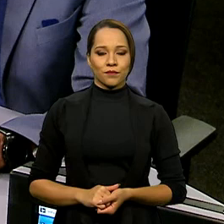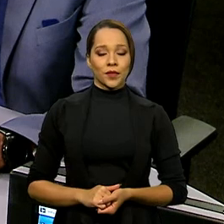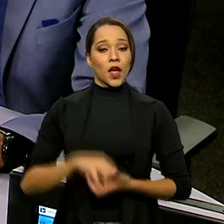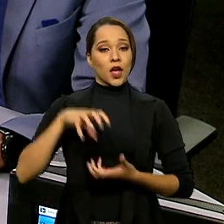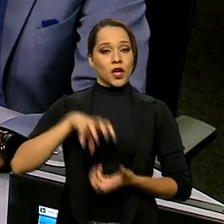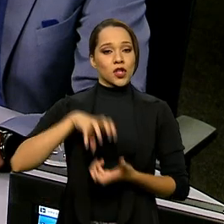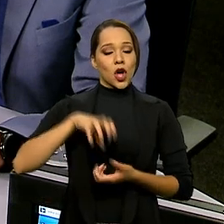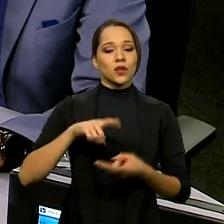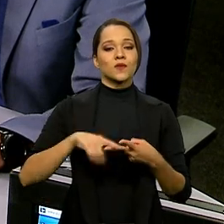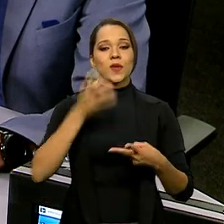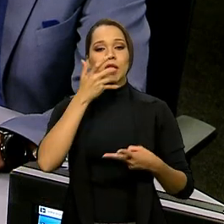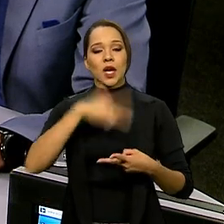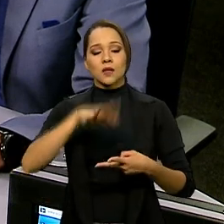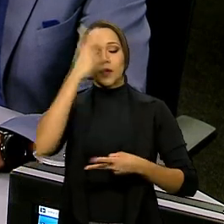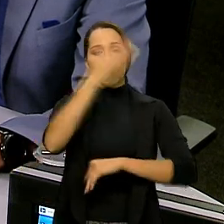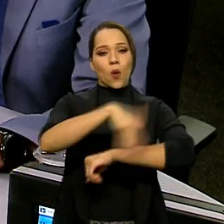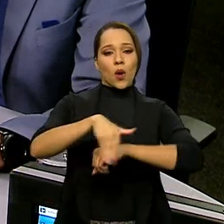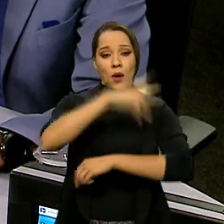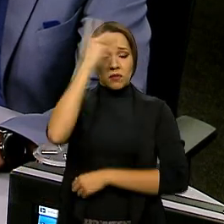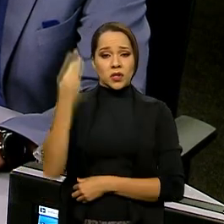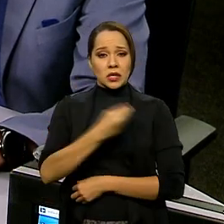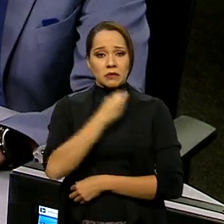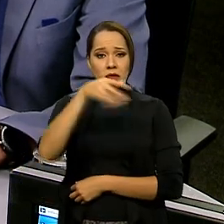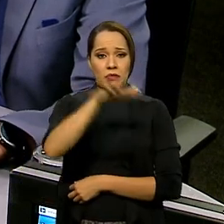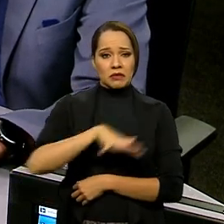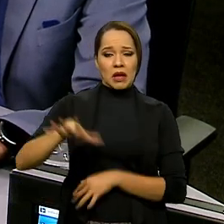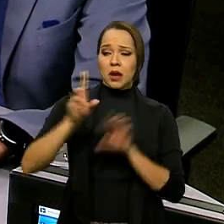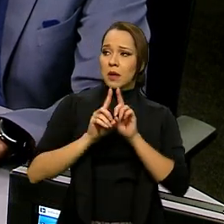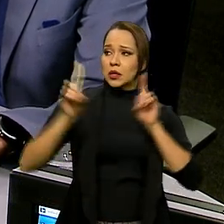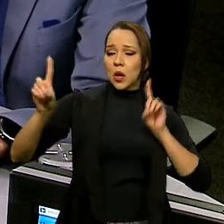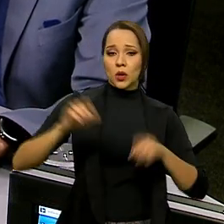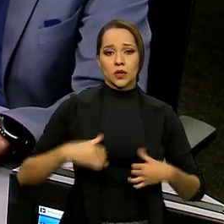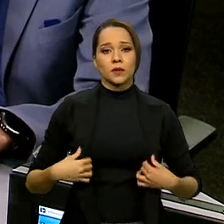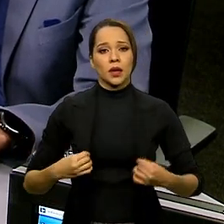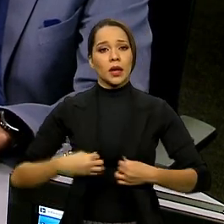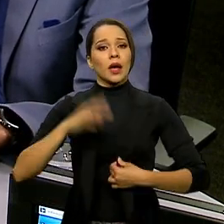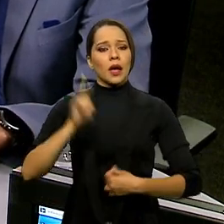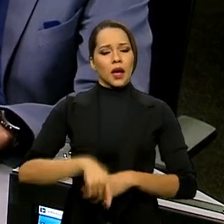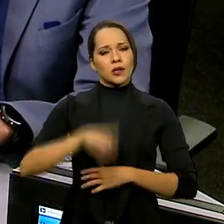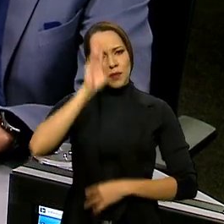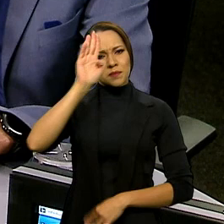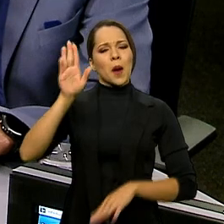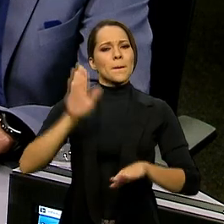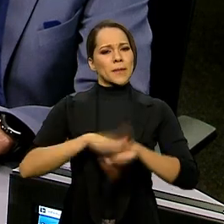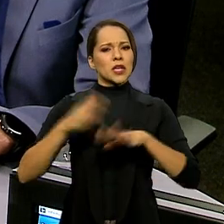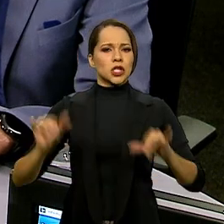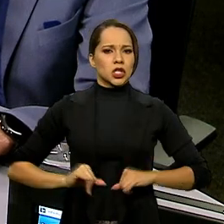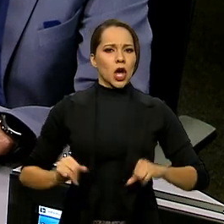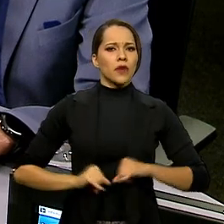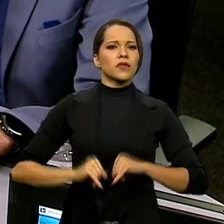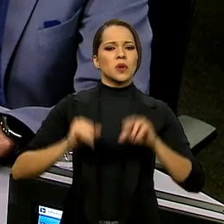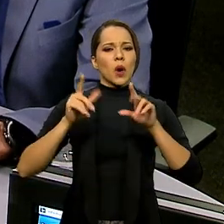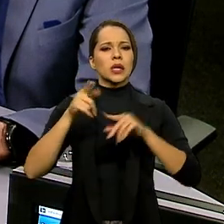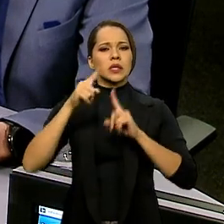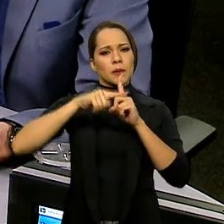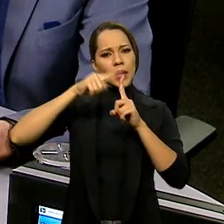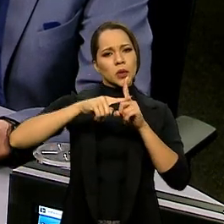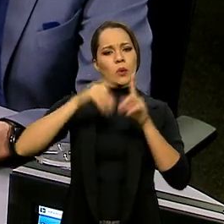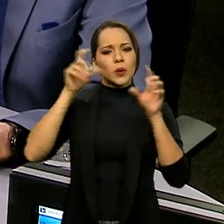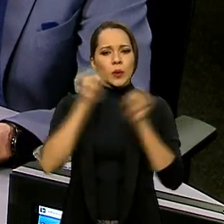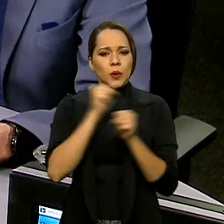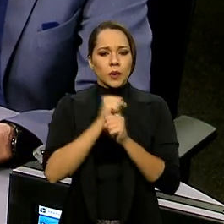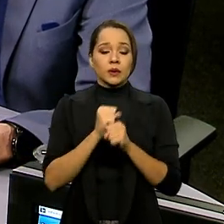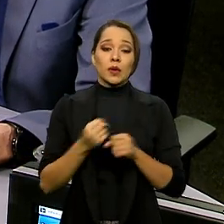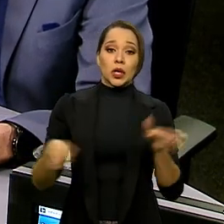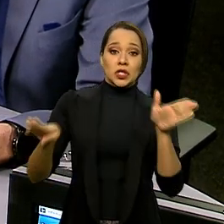Idosos, crianças, moradores de rua e pessoas que vivem em áreas mais afastadas são alguns dos que mais sofrem com as baixas temperaturas. Por isso, com